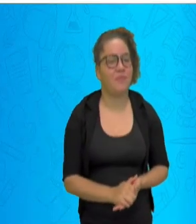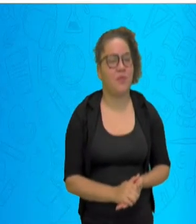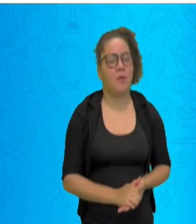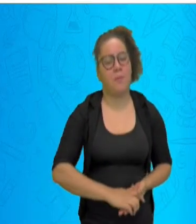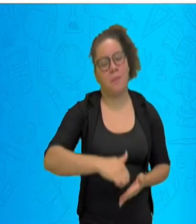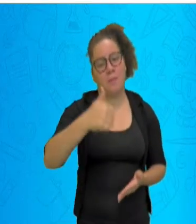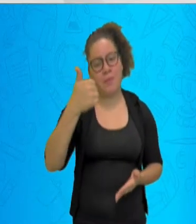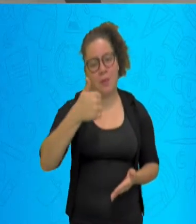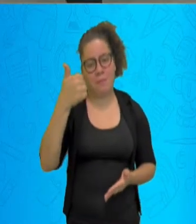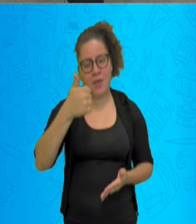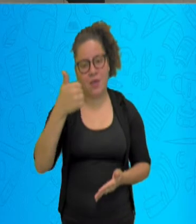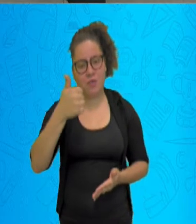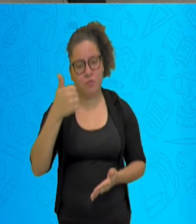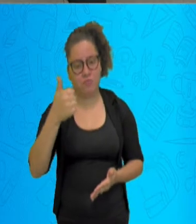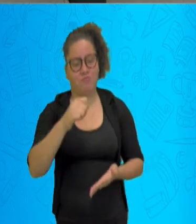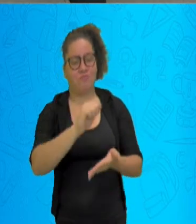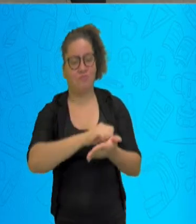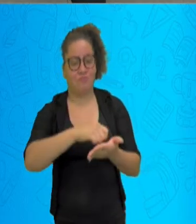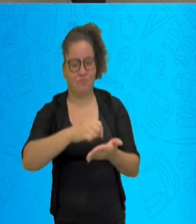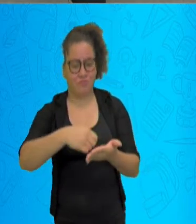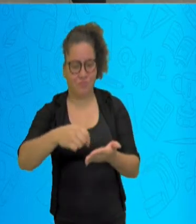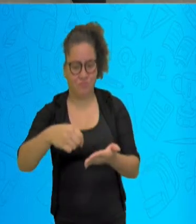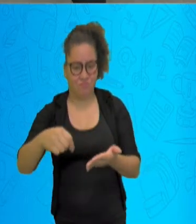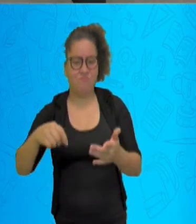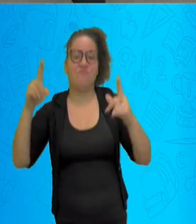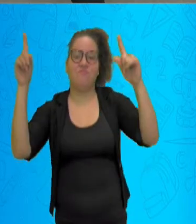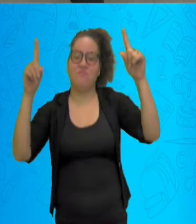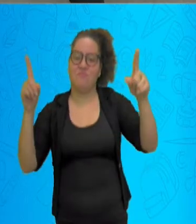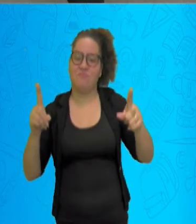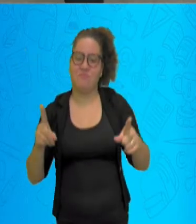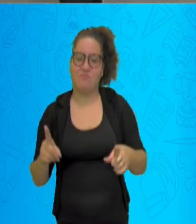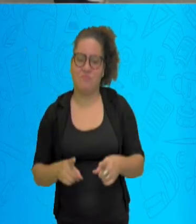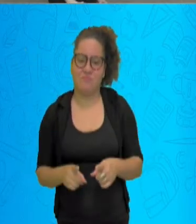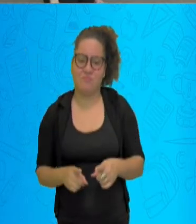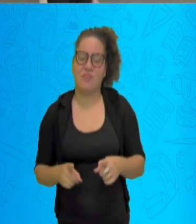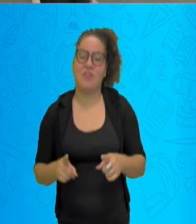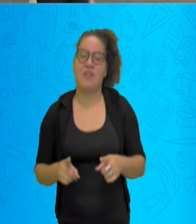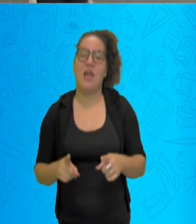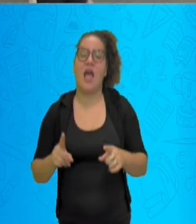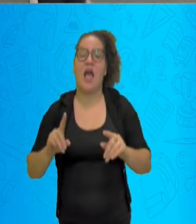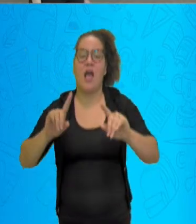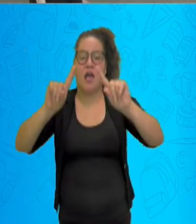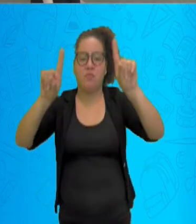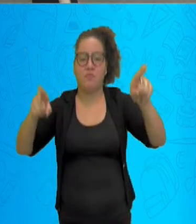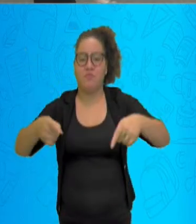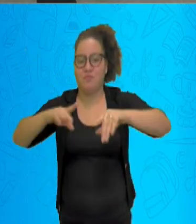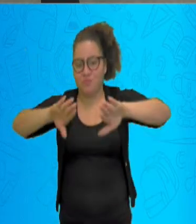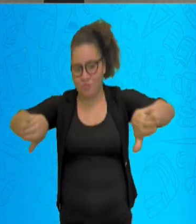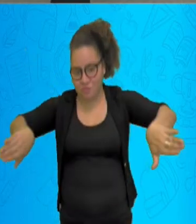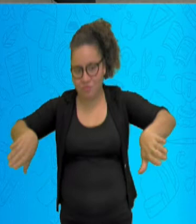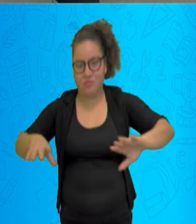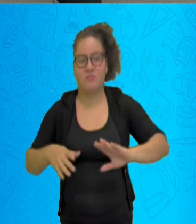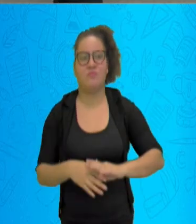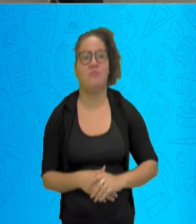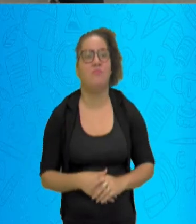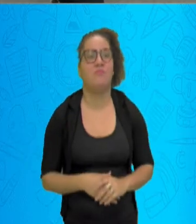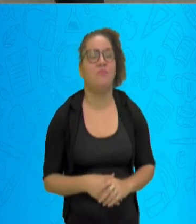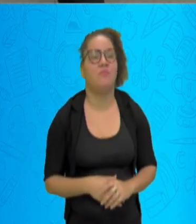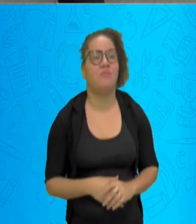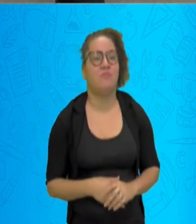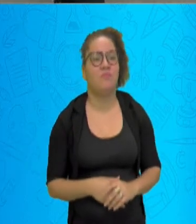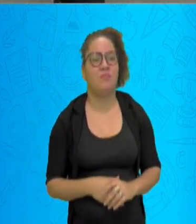Primeiro exercício. Escreva cada uma das expressões seguintes, eliminando os parênteses.